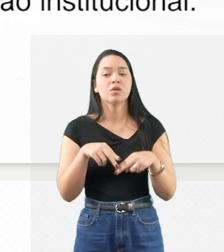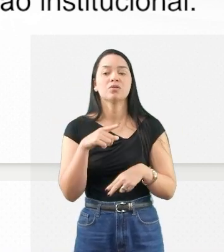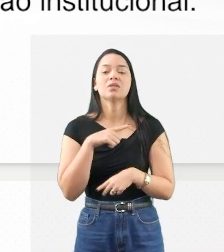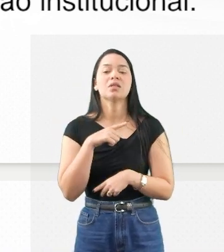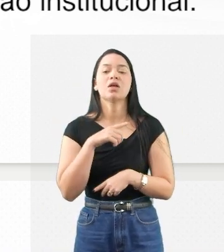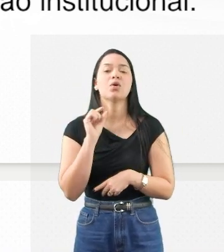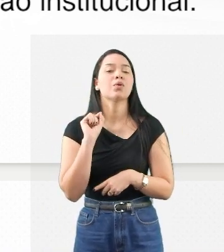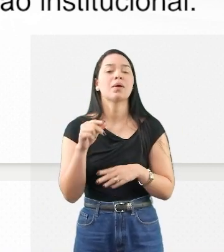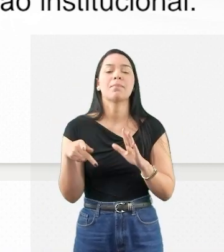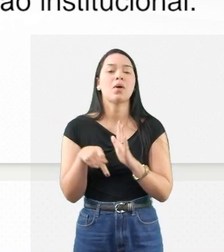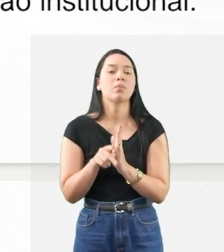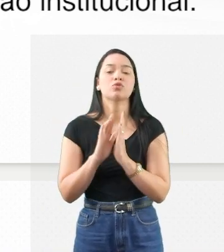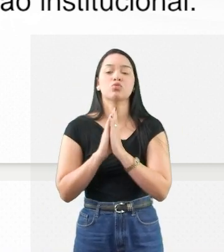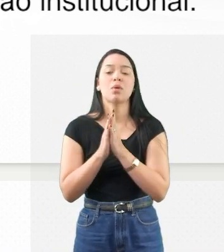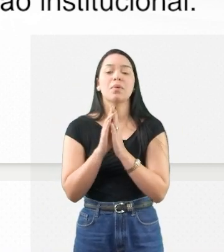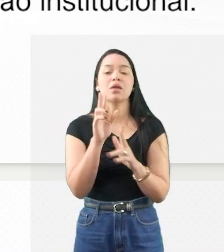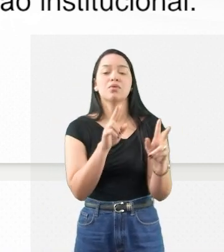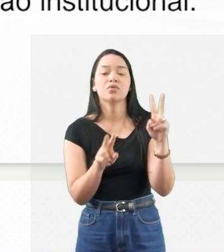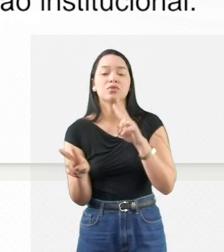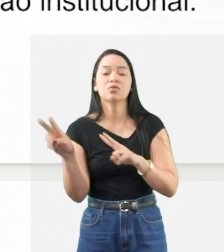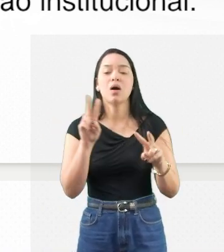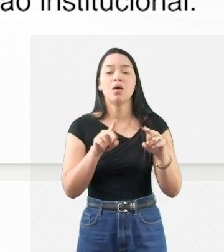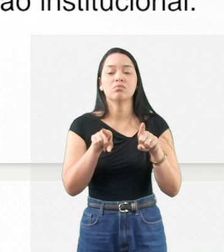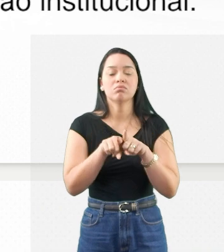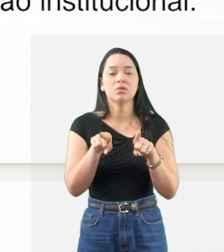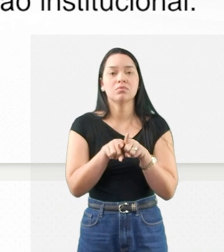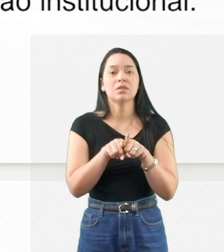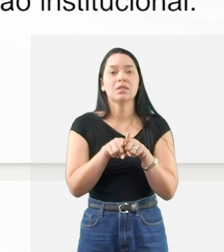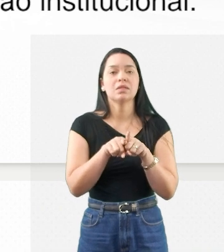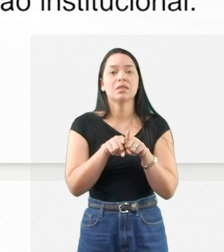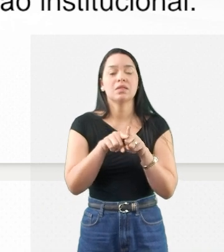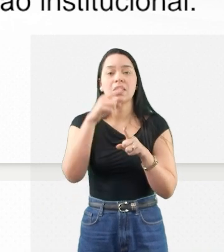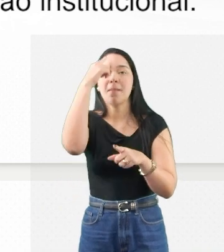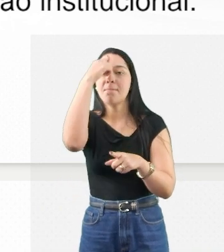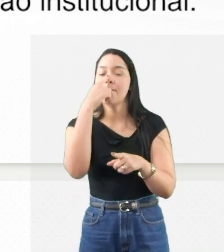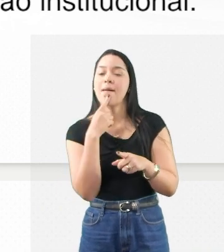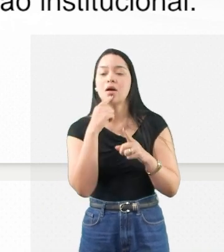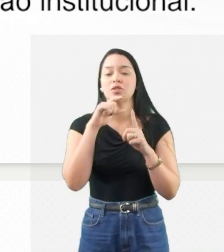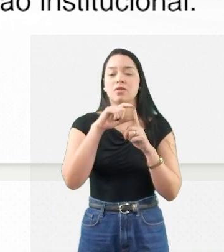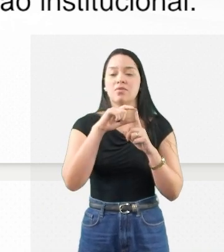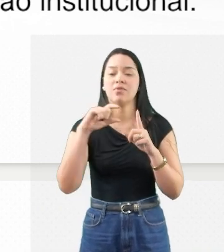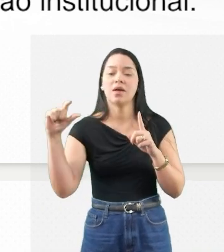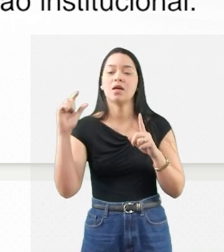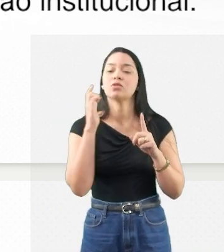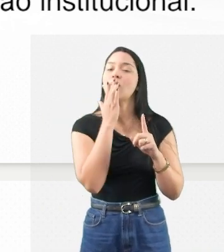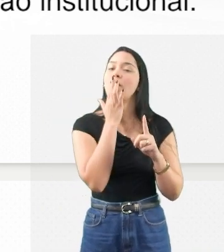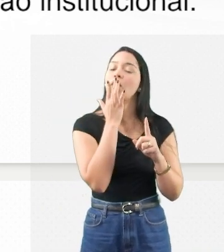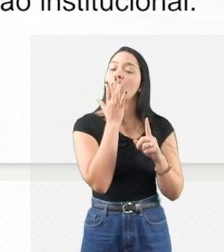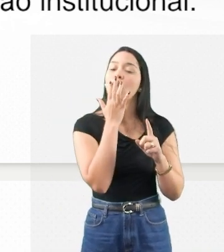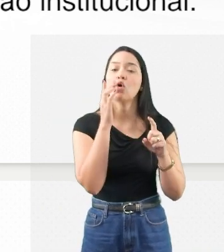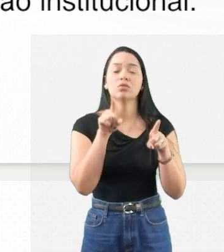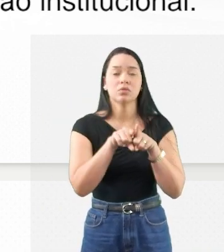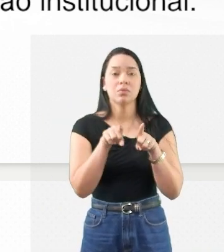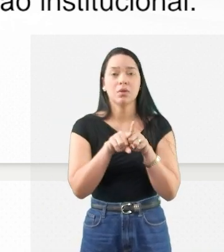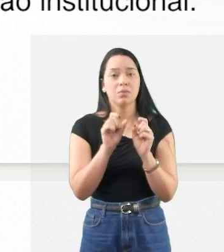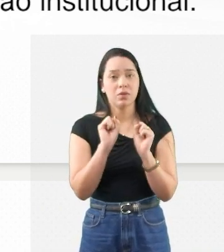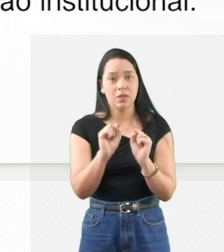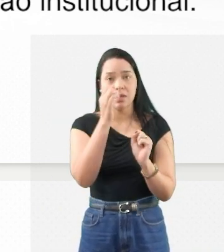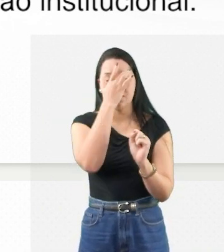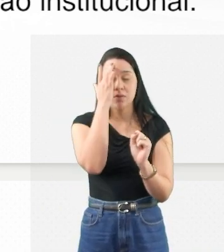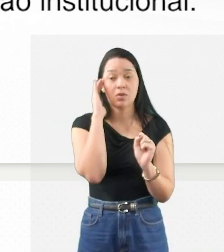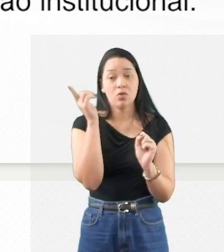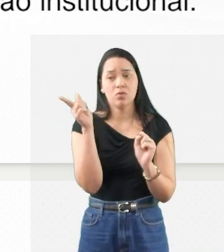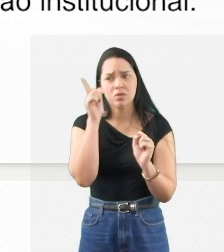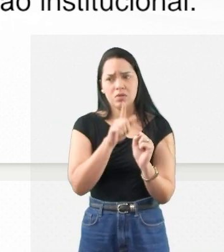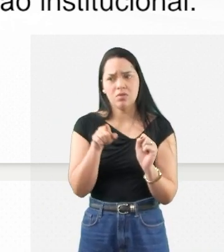questão do apelo visual, imagem, uma frase, uma cor ali atraente para que o público consiga